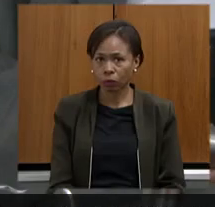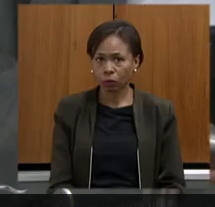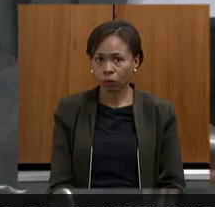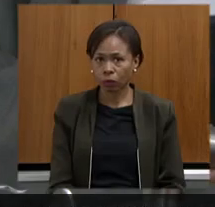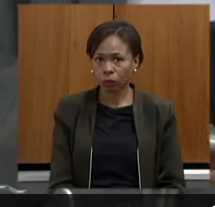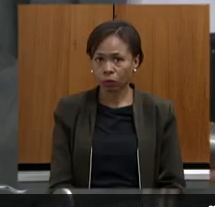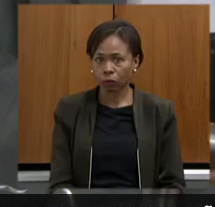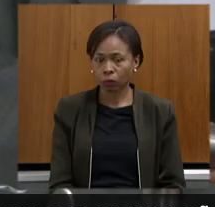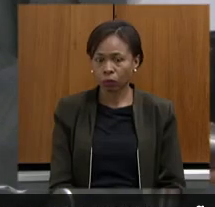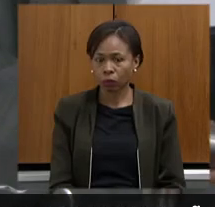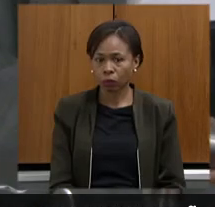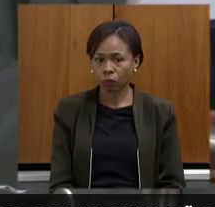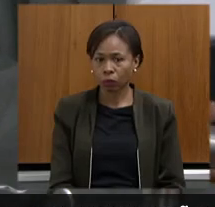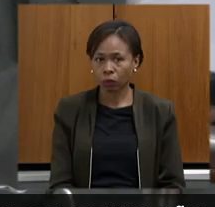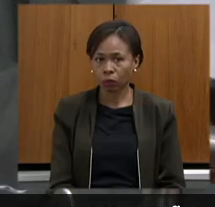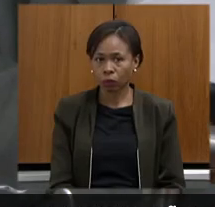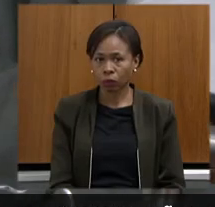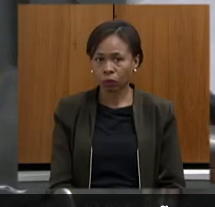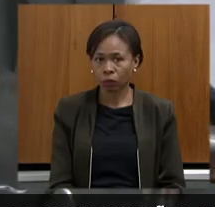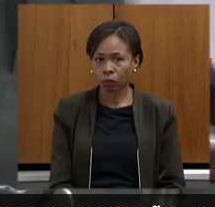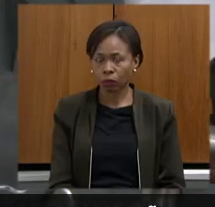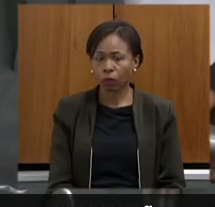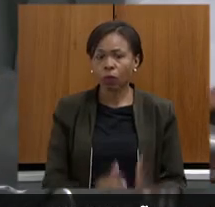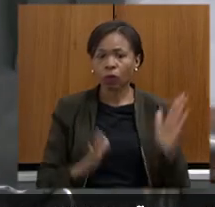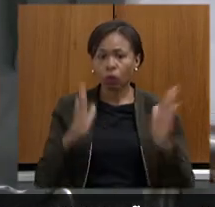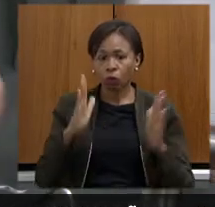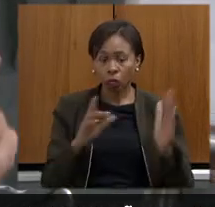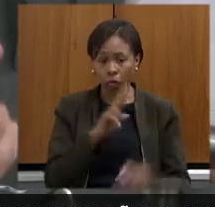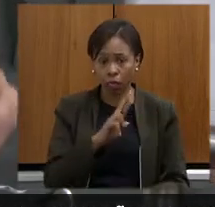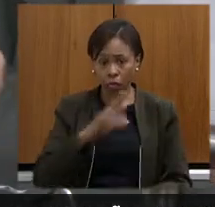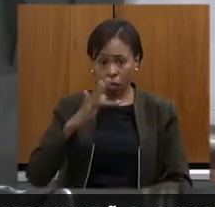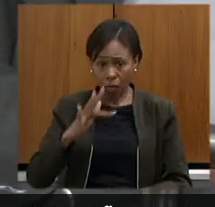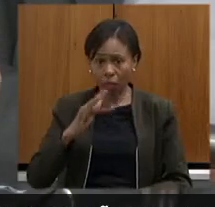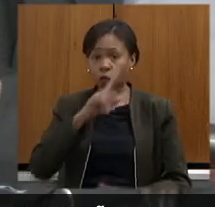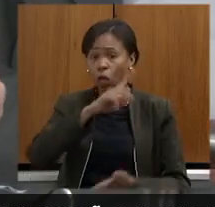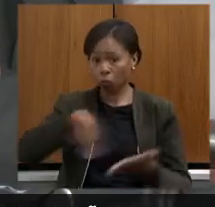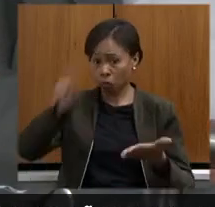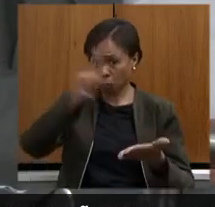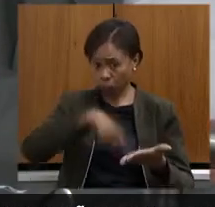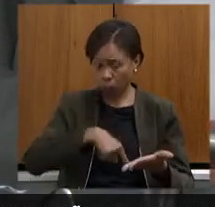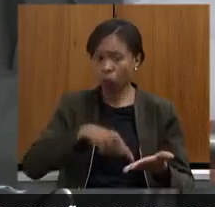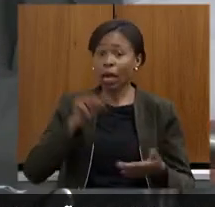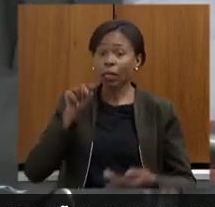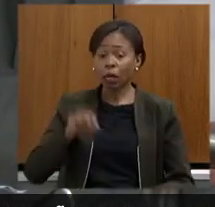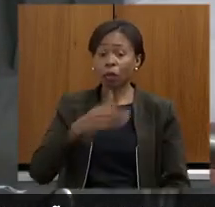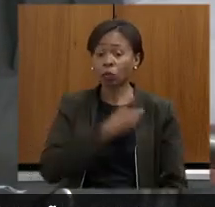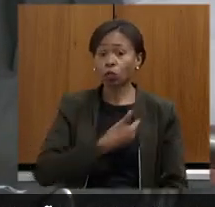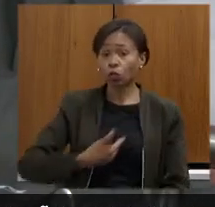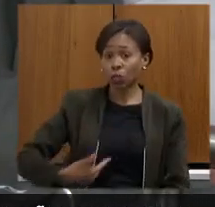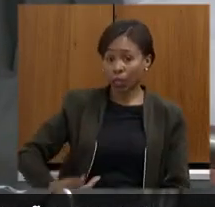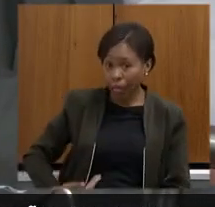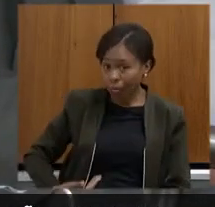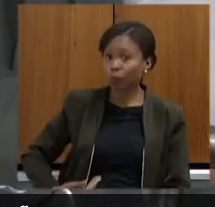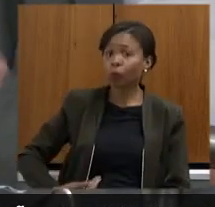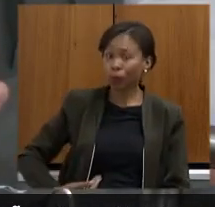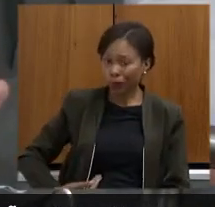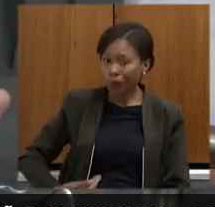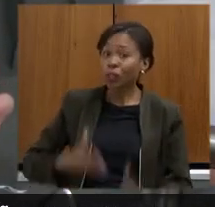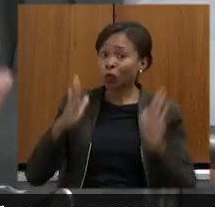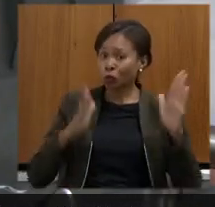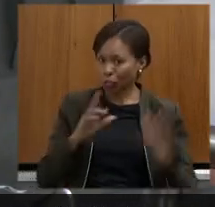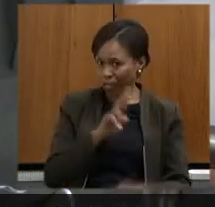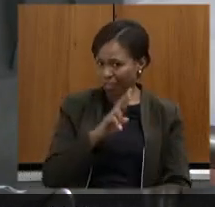uma das vedações durante o regime de recuperação fiscal artigo 8º são vedados ao estado durante o regime de recuperação